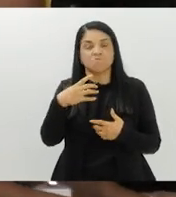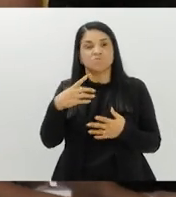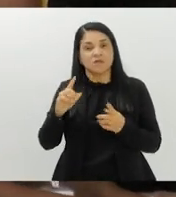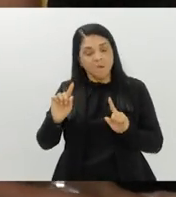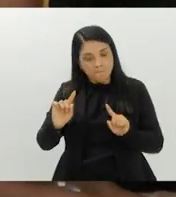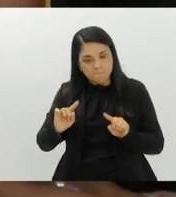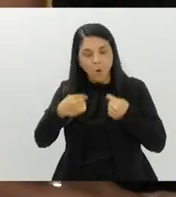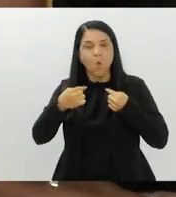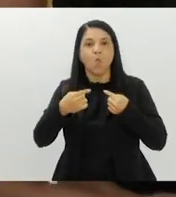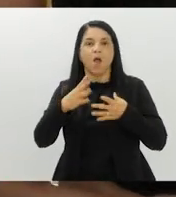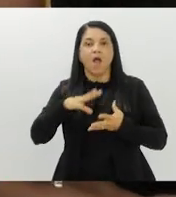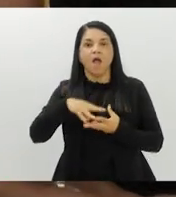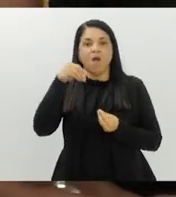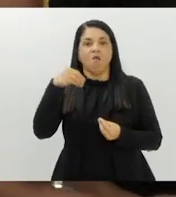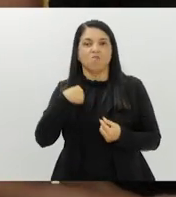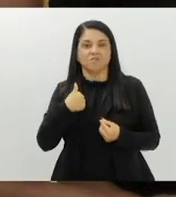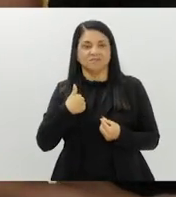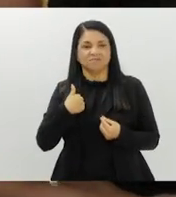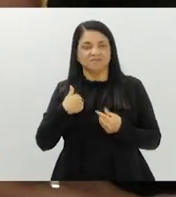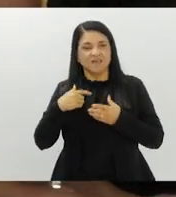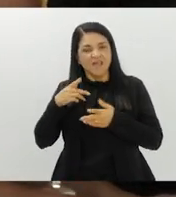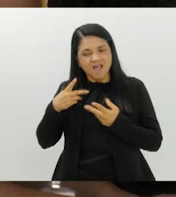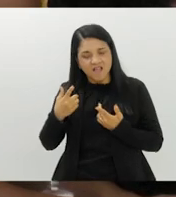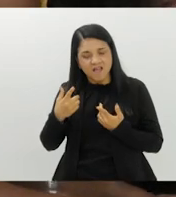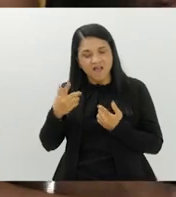ameaça ao nosso povo, ao povo de terreiro,